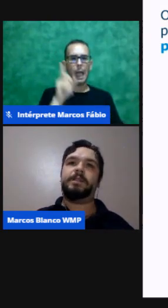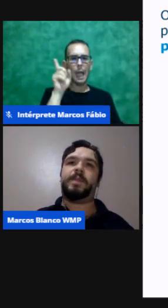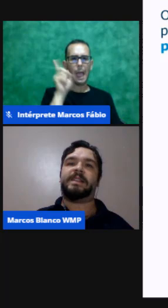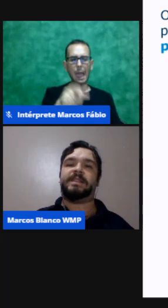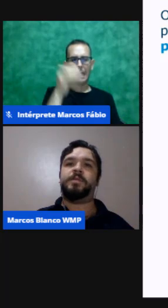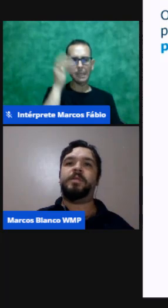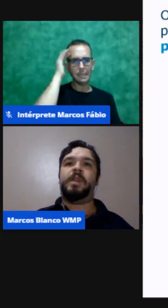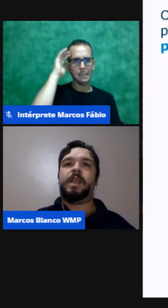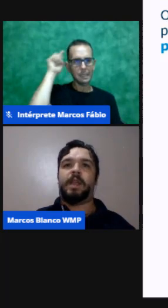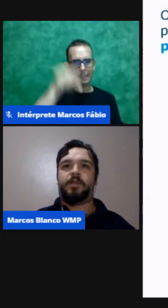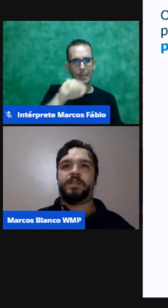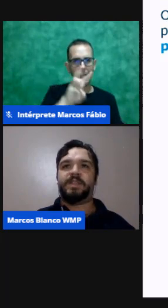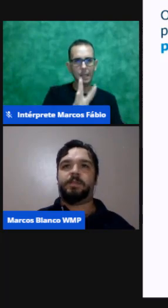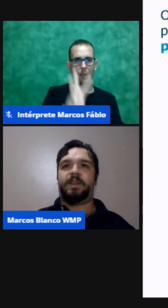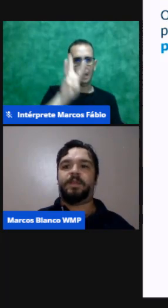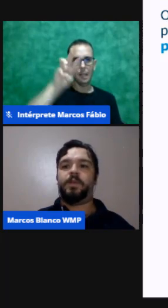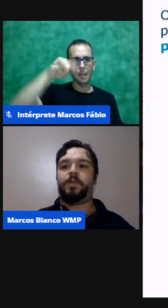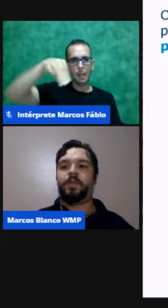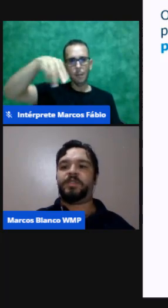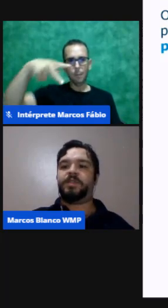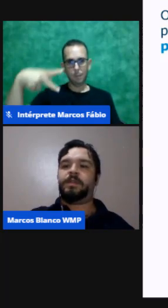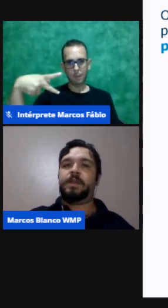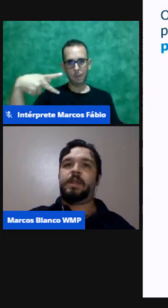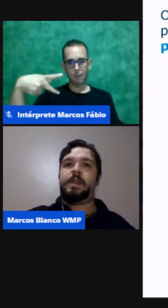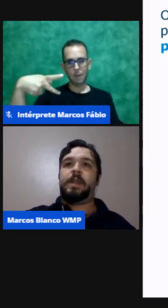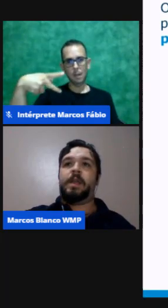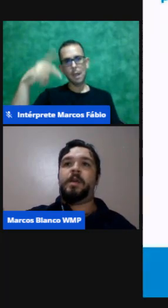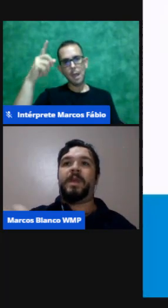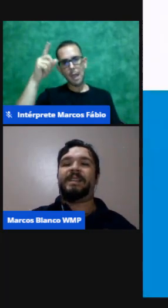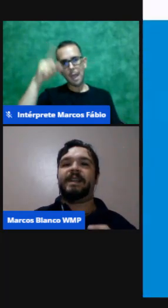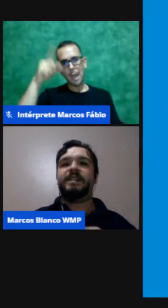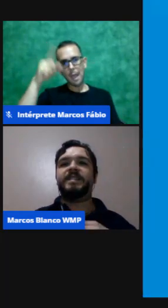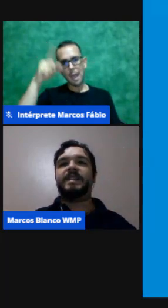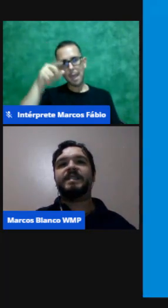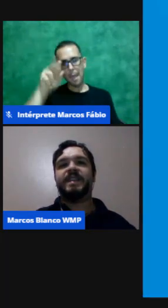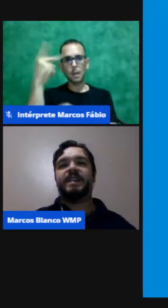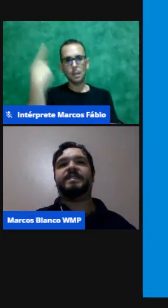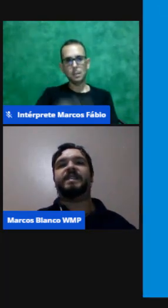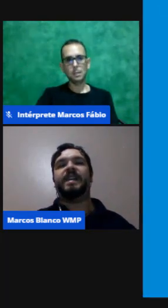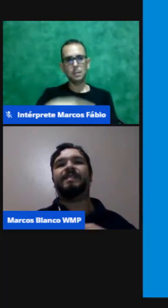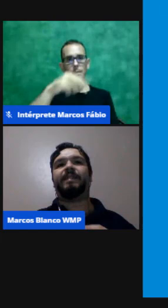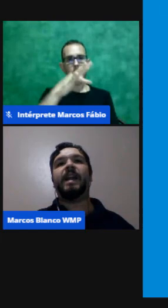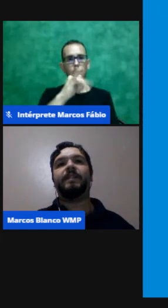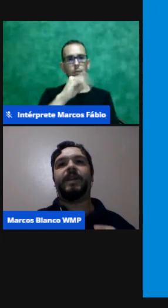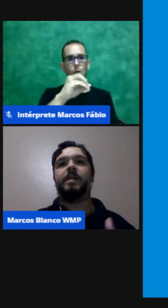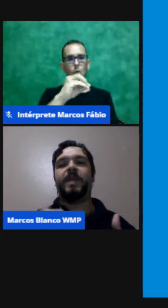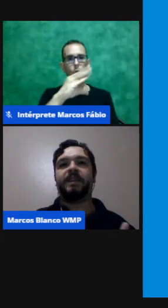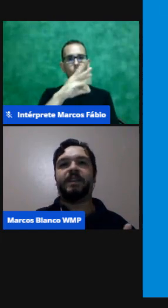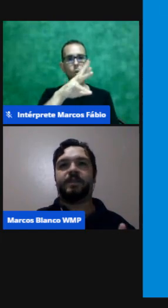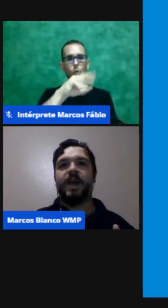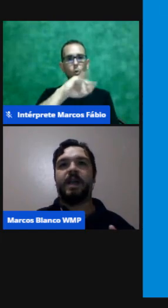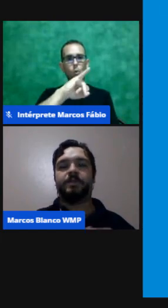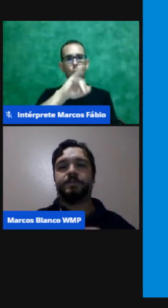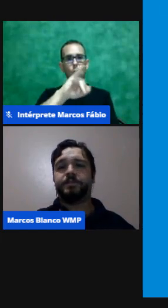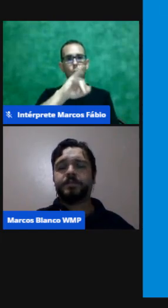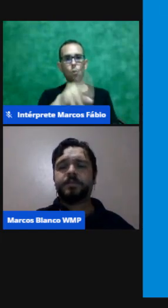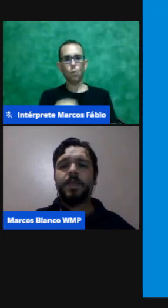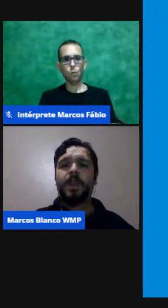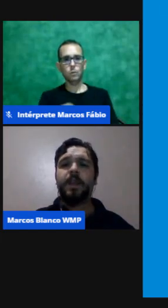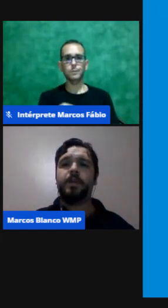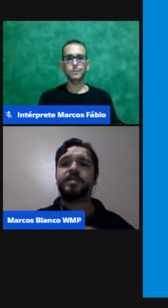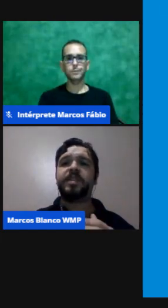WMP aqui no Brasil é conduzido pela Fiocruz. Mas antes da gente entrar na ferramenta de